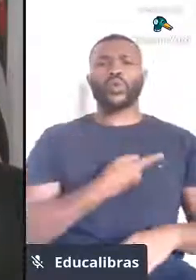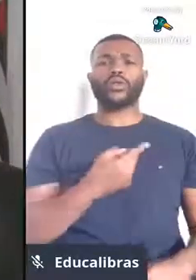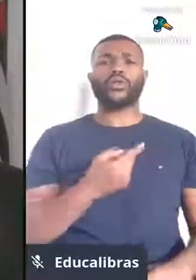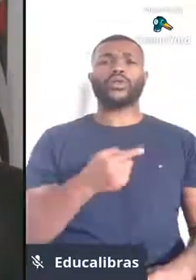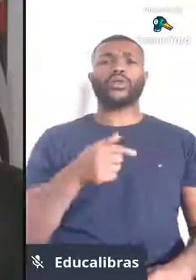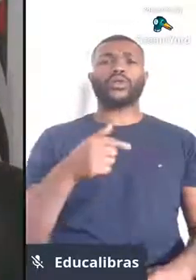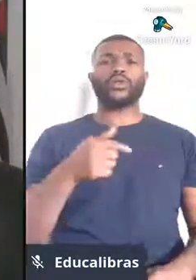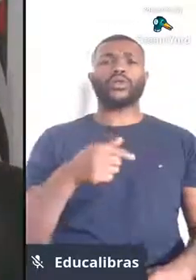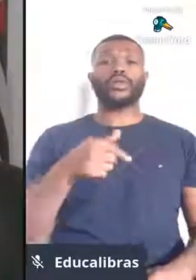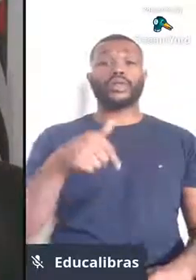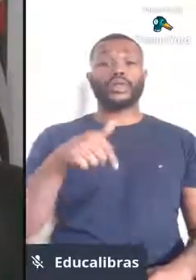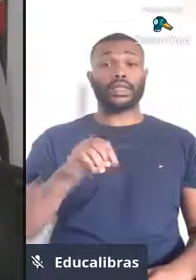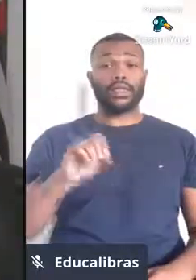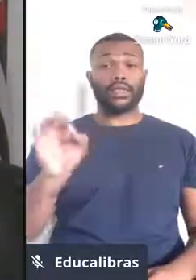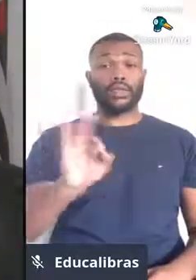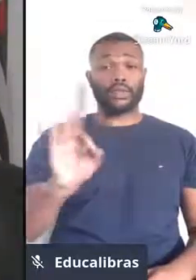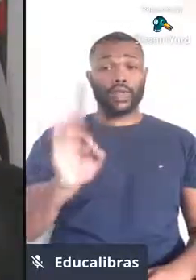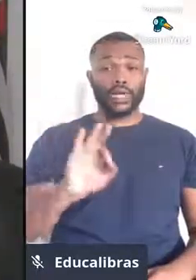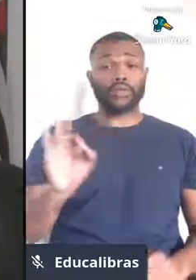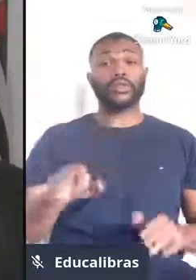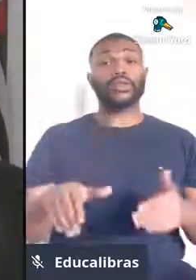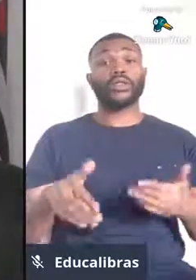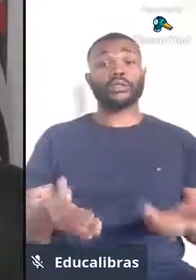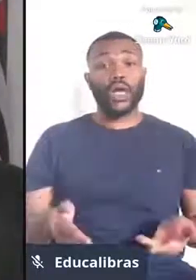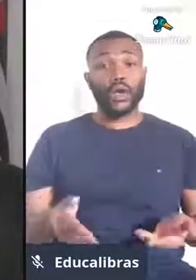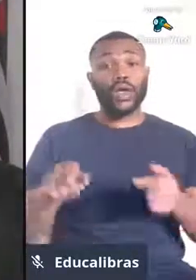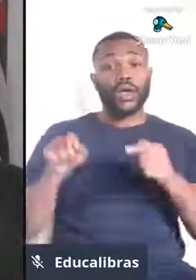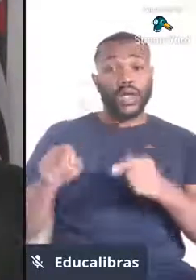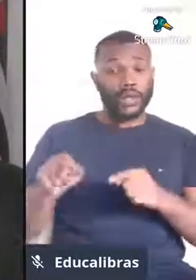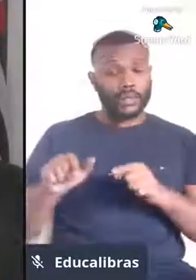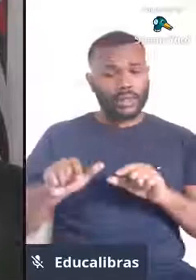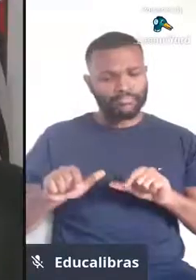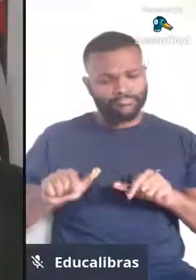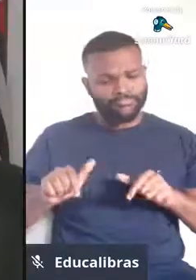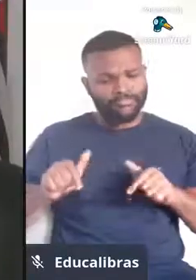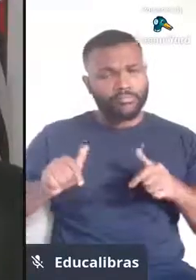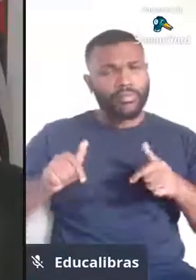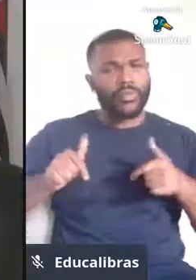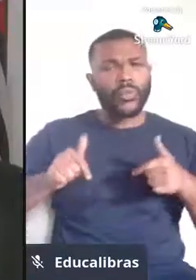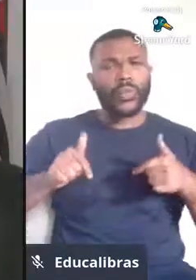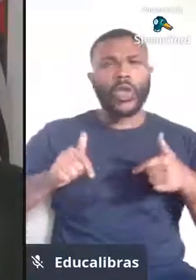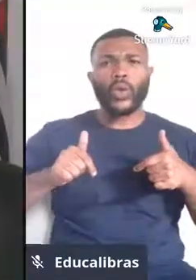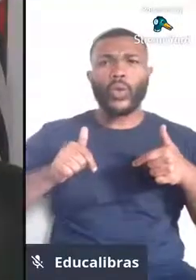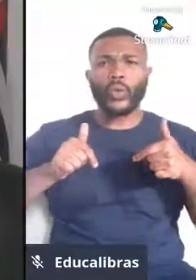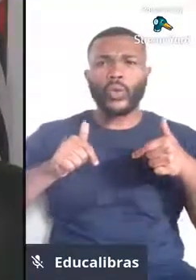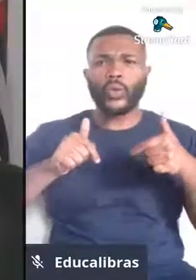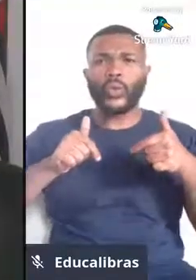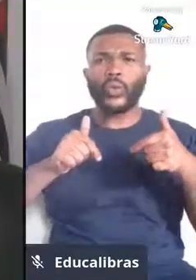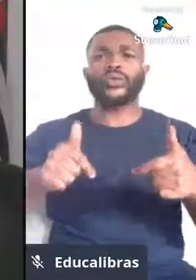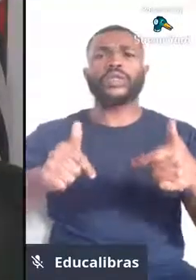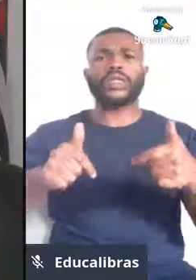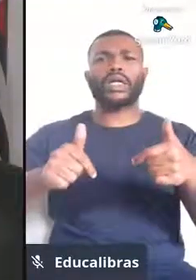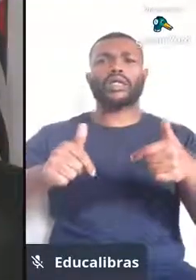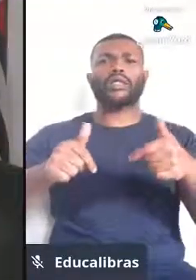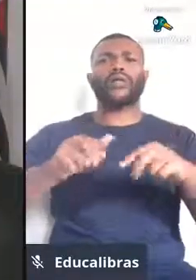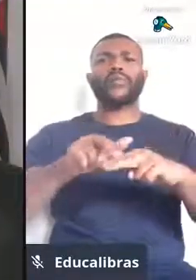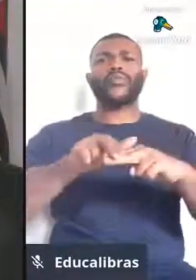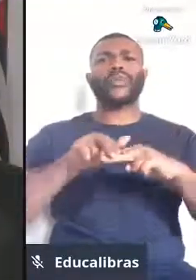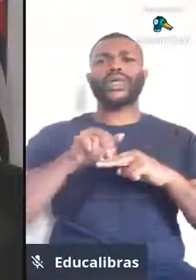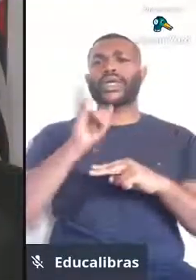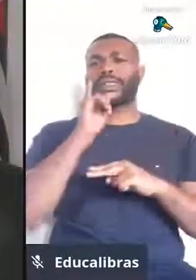Então, ela parte do princípio de que ela é uma batalha uma batalha em glória, porque não vai existir o